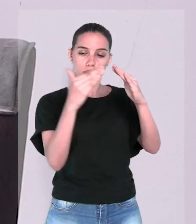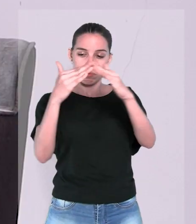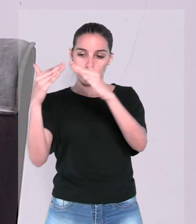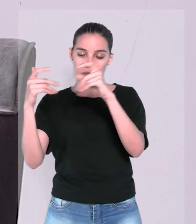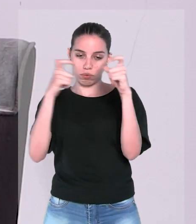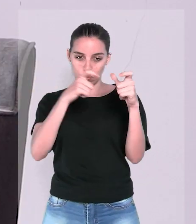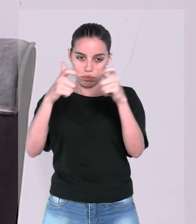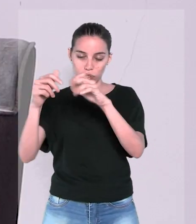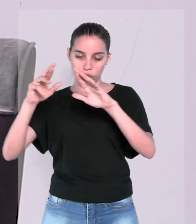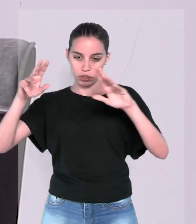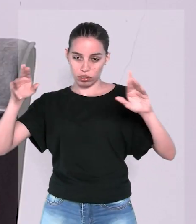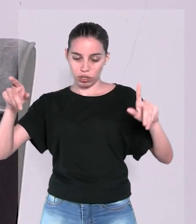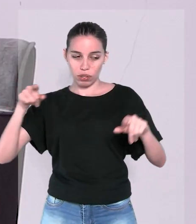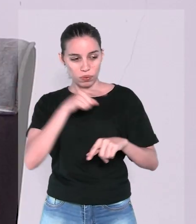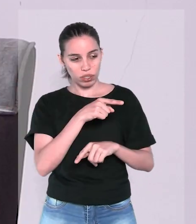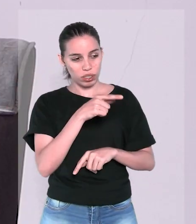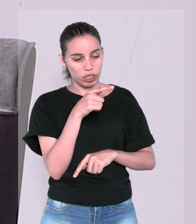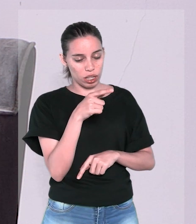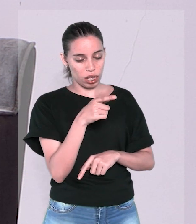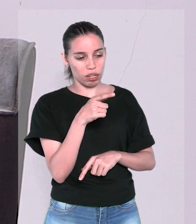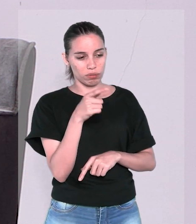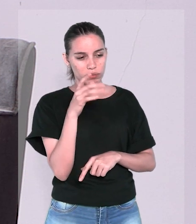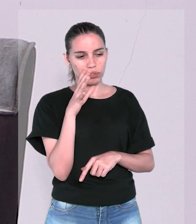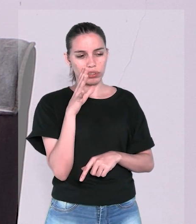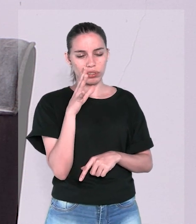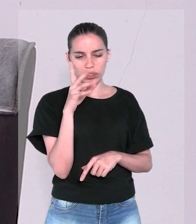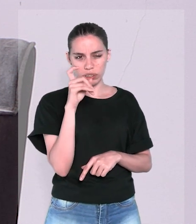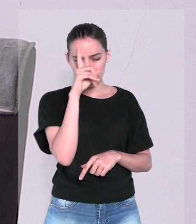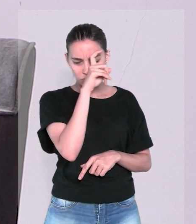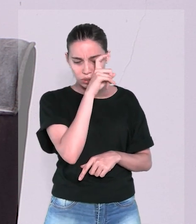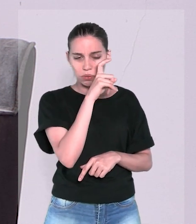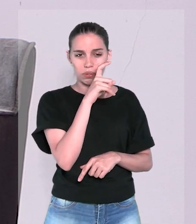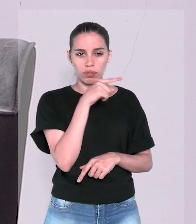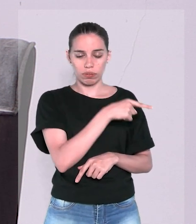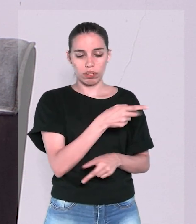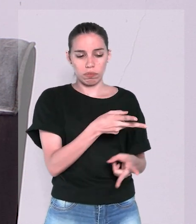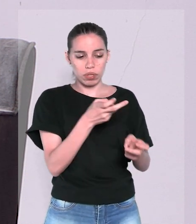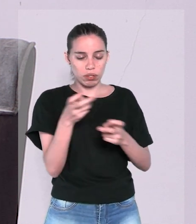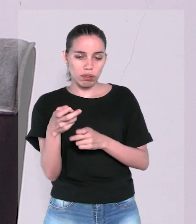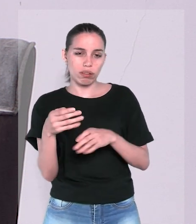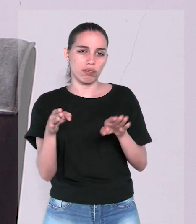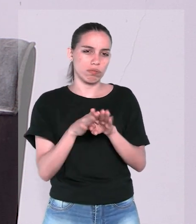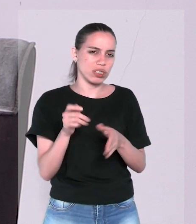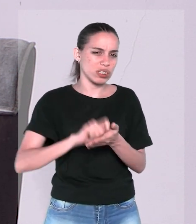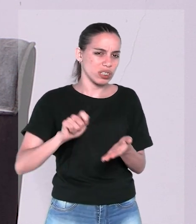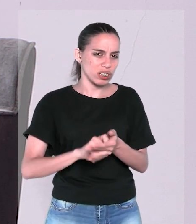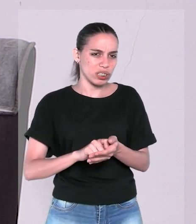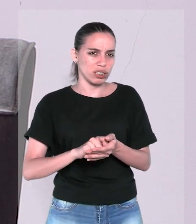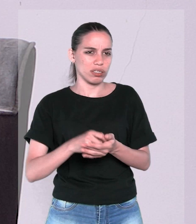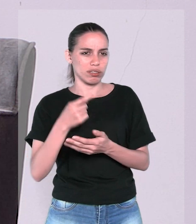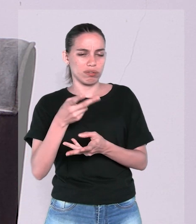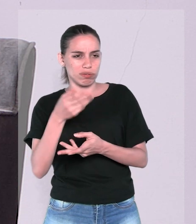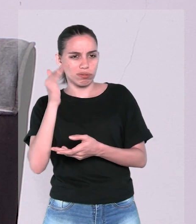a gente conhece muito bem essa realidade, nós brasileiros, mas eu queria também compreender se você estudou ou teve acesso a informações